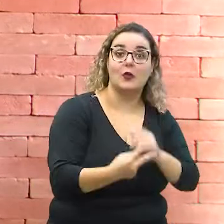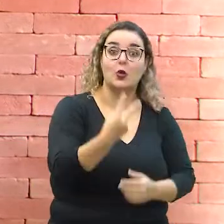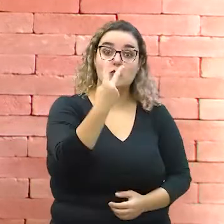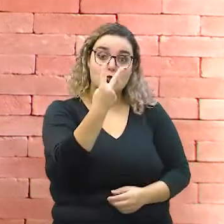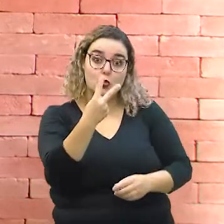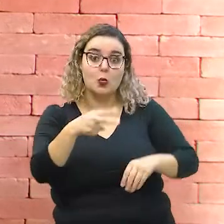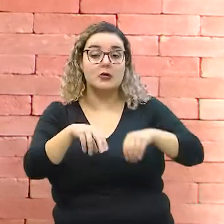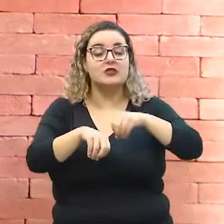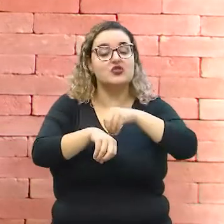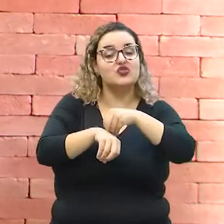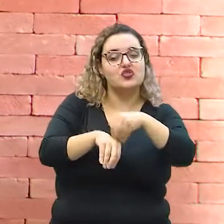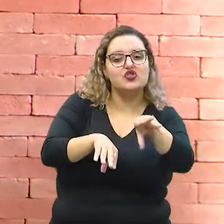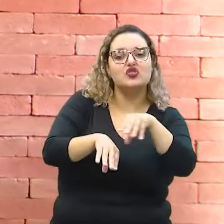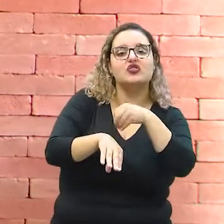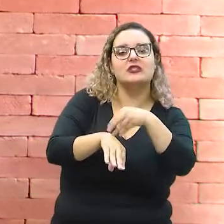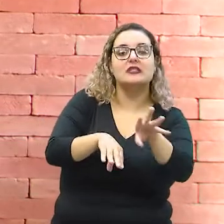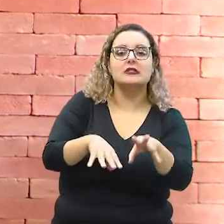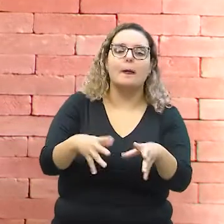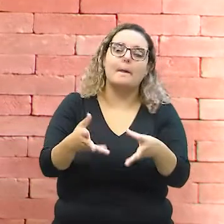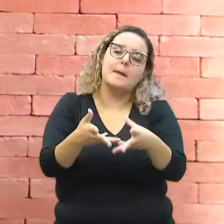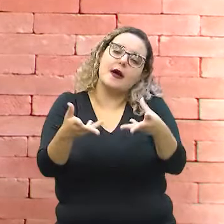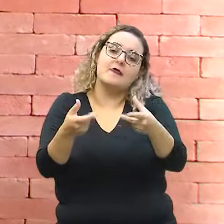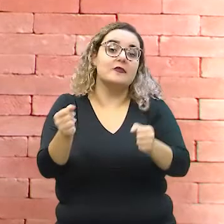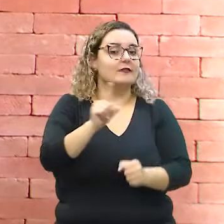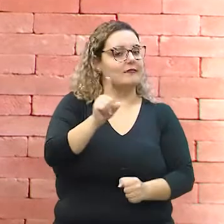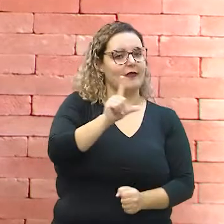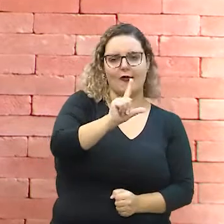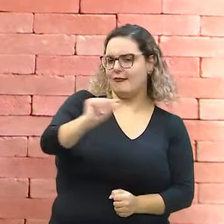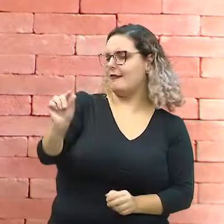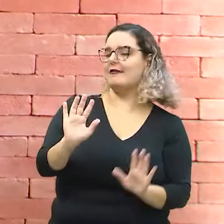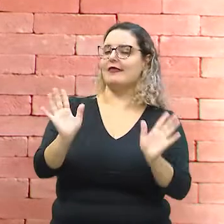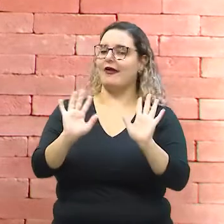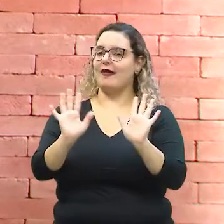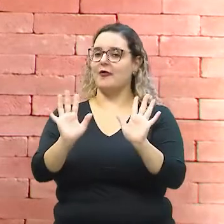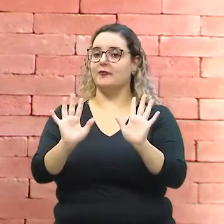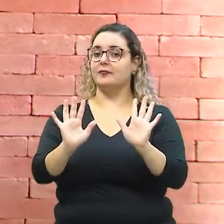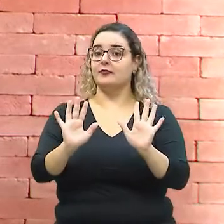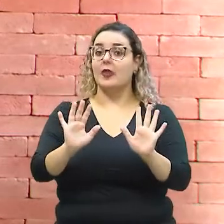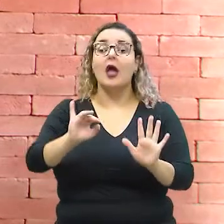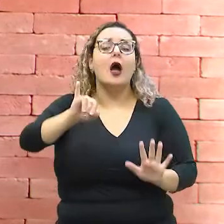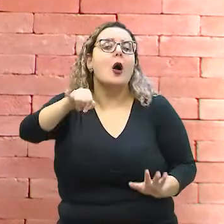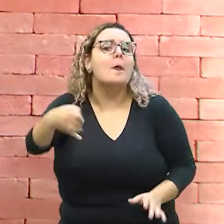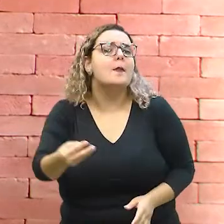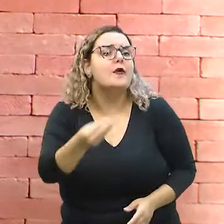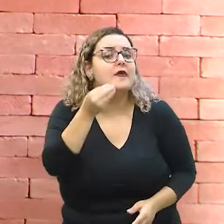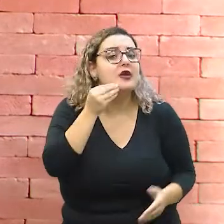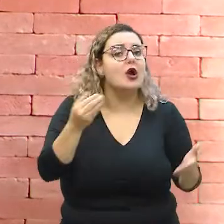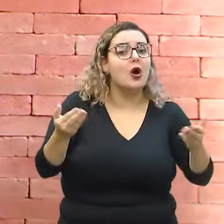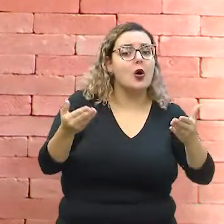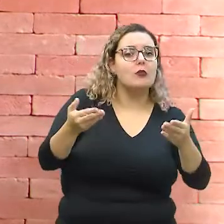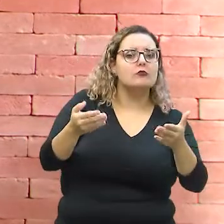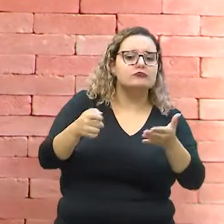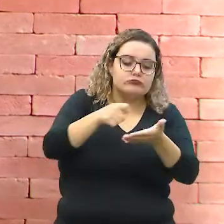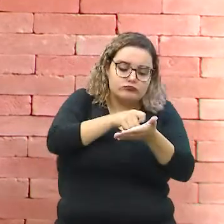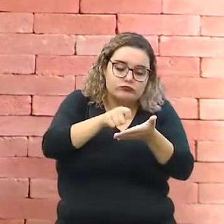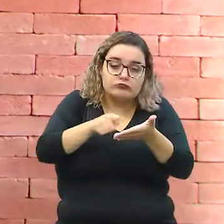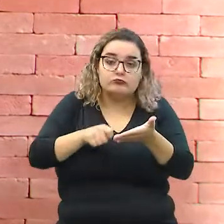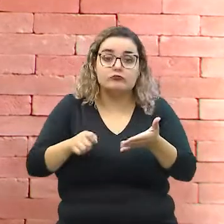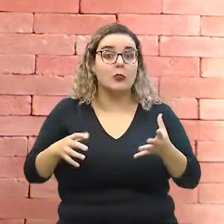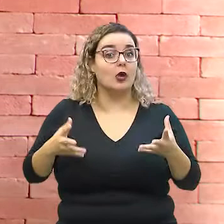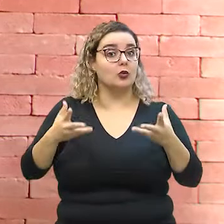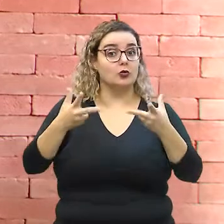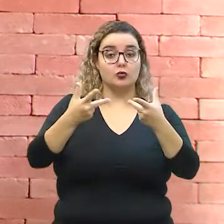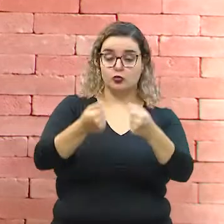dicas maravilhosas, então não saia daí. Aliás, aproveite agora para pegar aquele caderninho para anotar todos